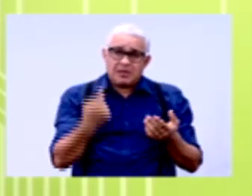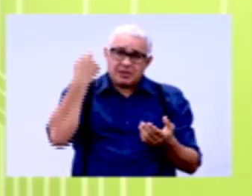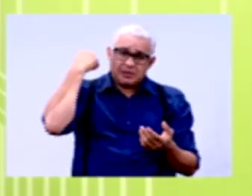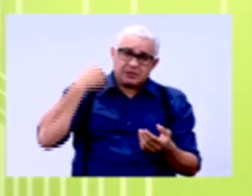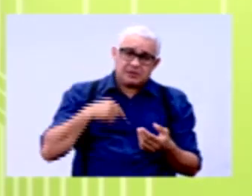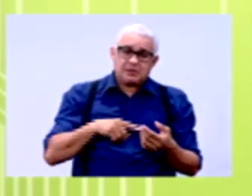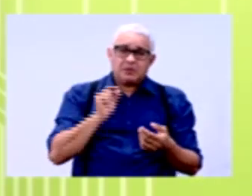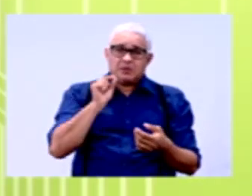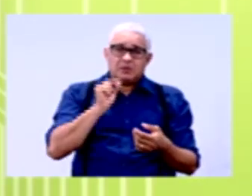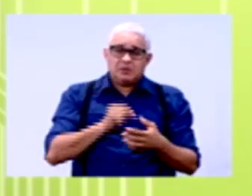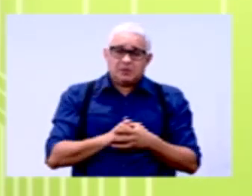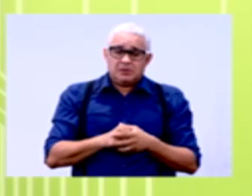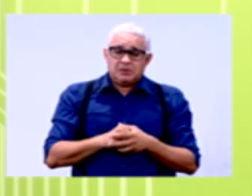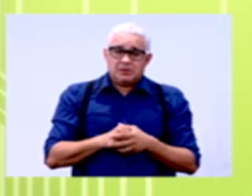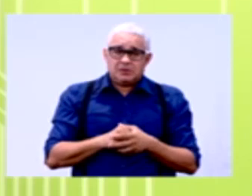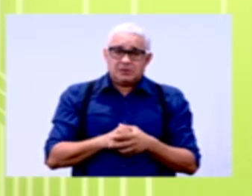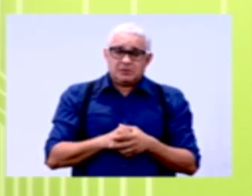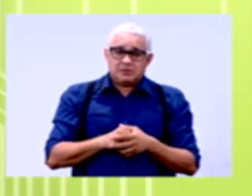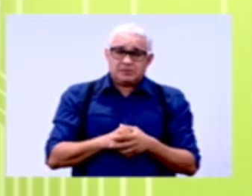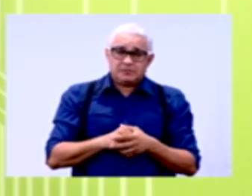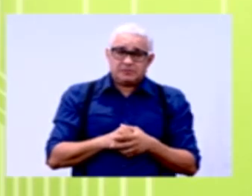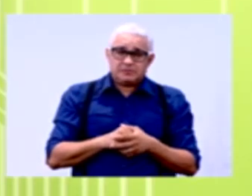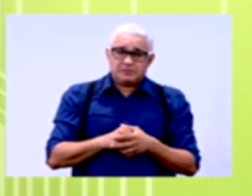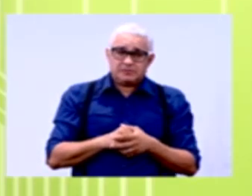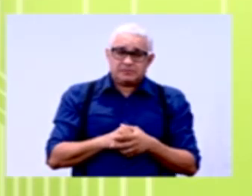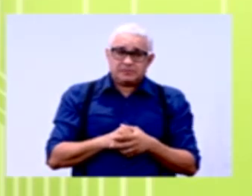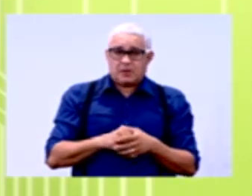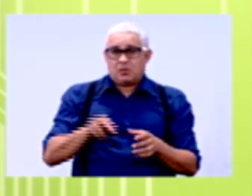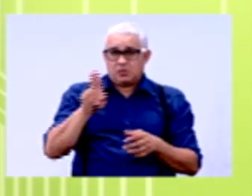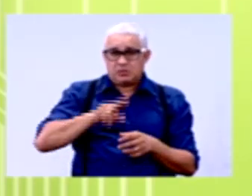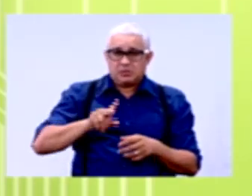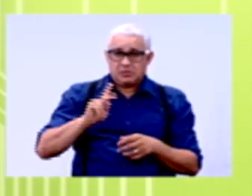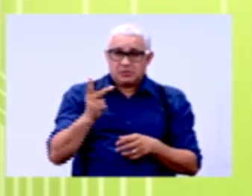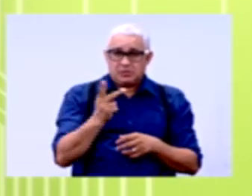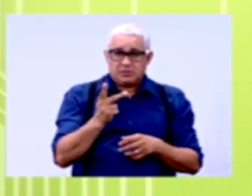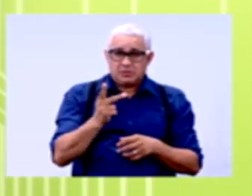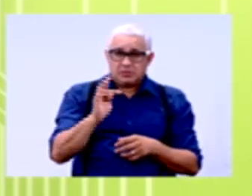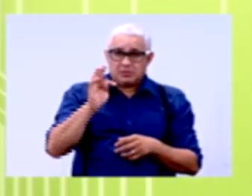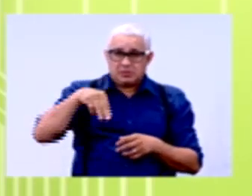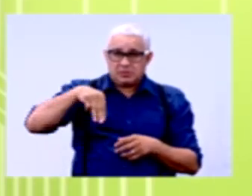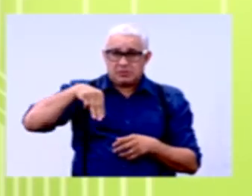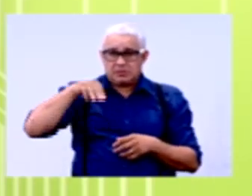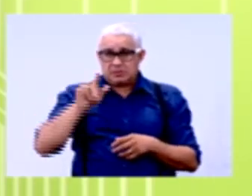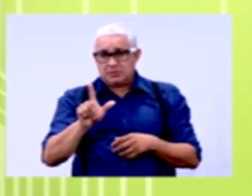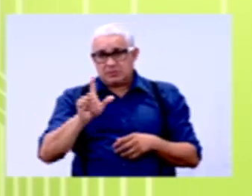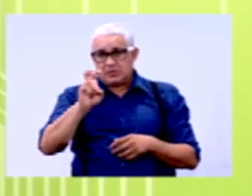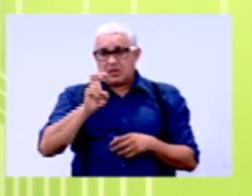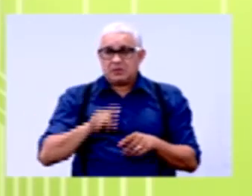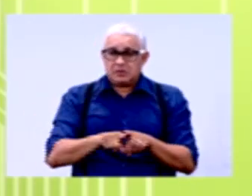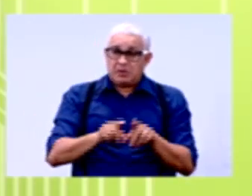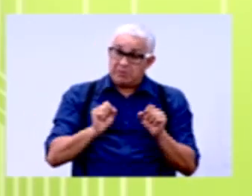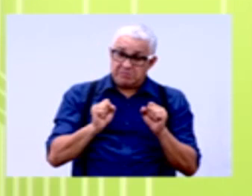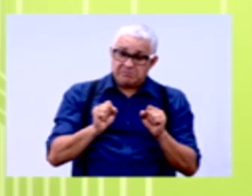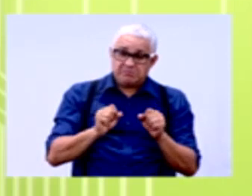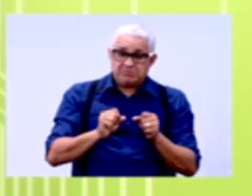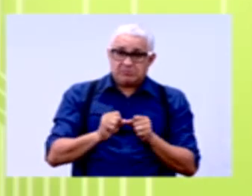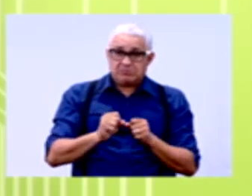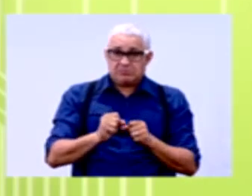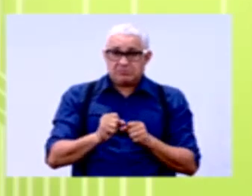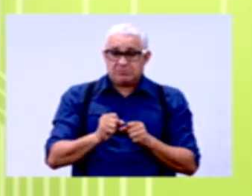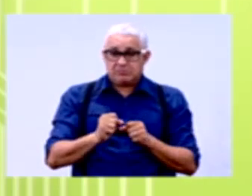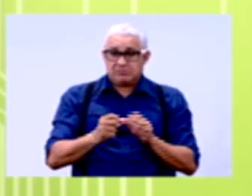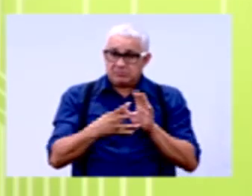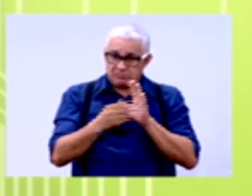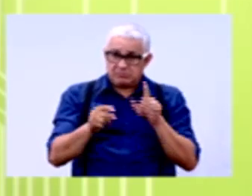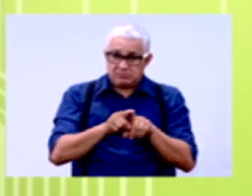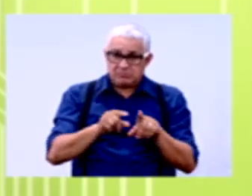procedimentos, só que a gente falou utilizando já o HTML5, né? Mas vocês podem fazer esse formato utilizando o